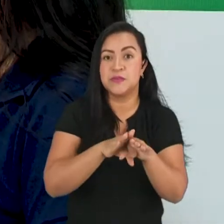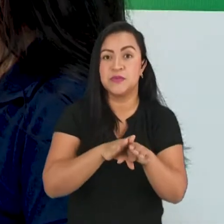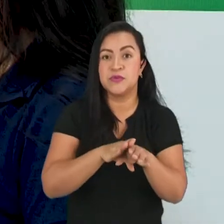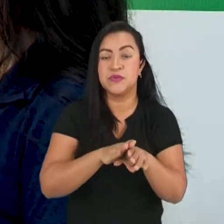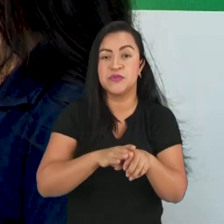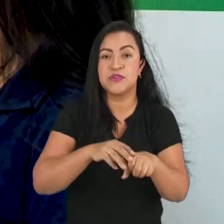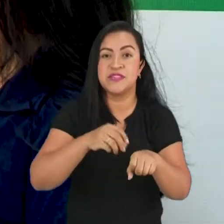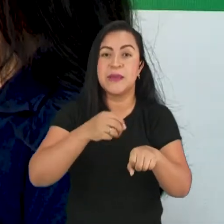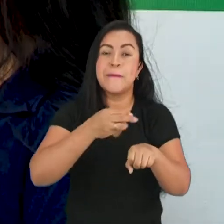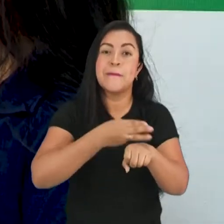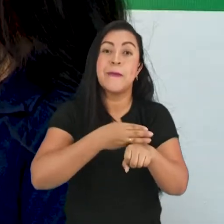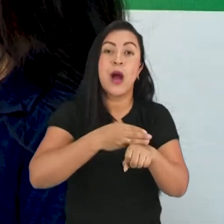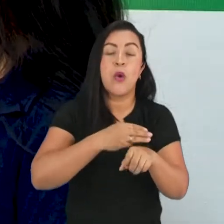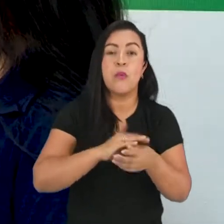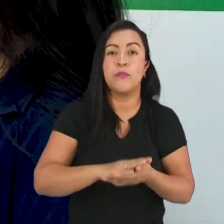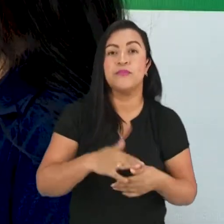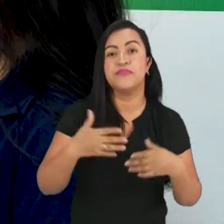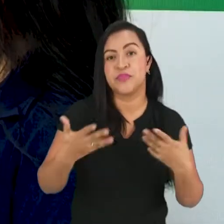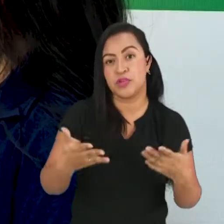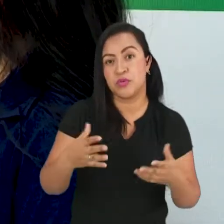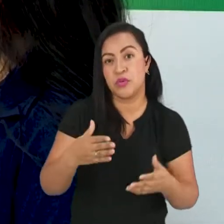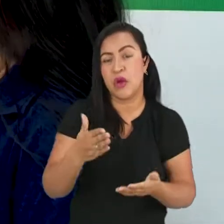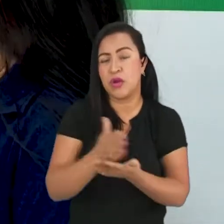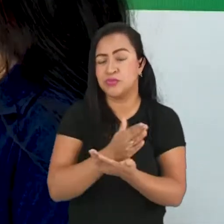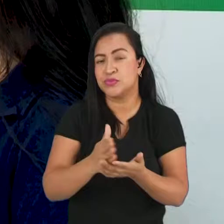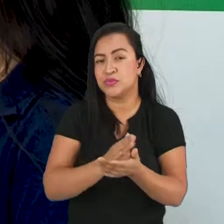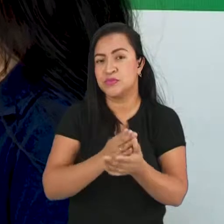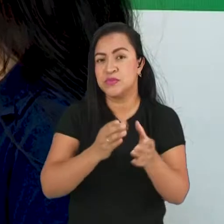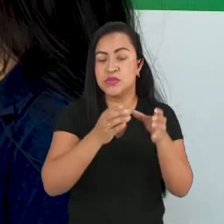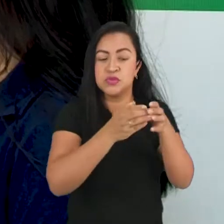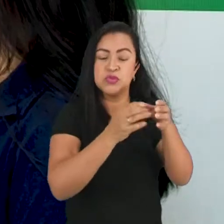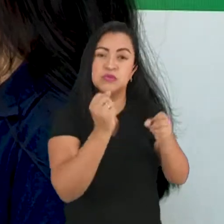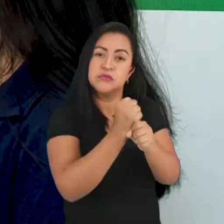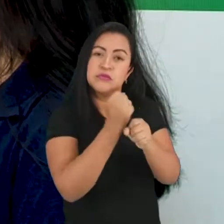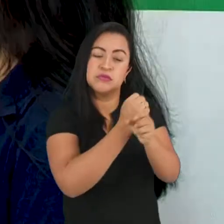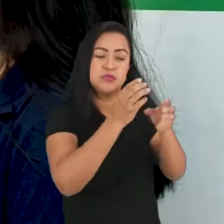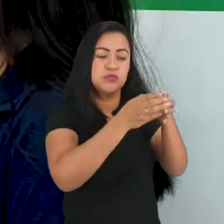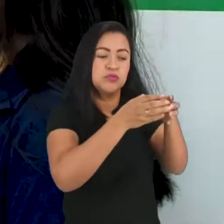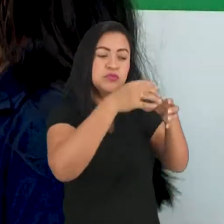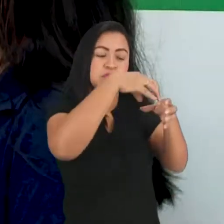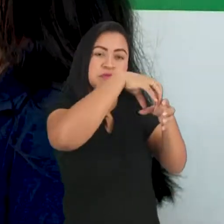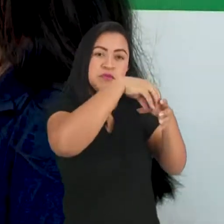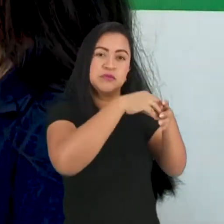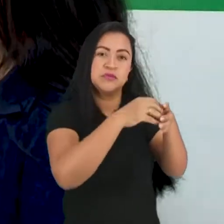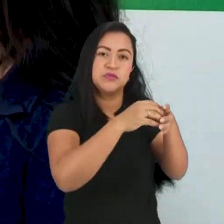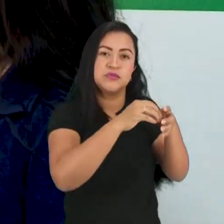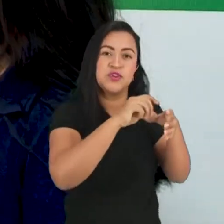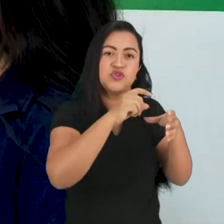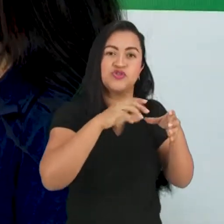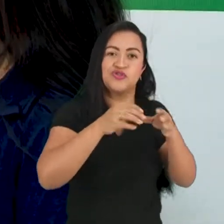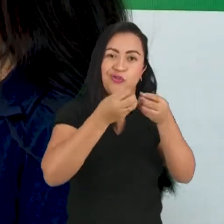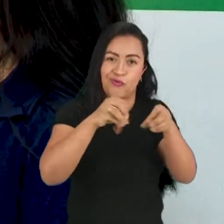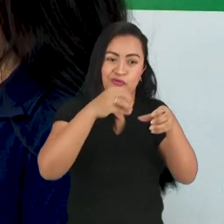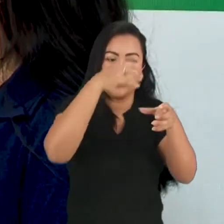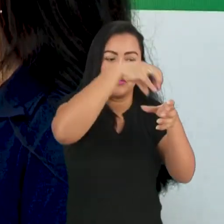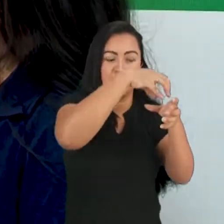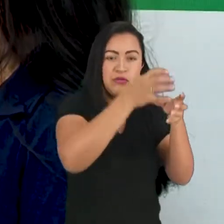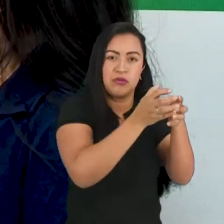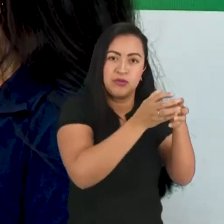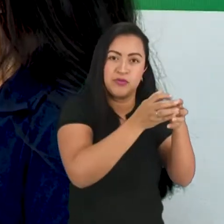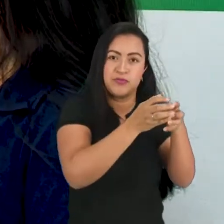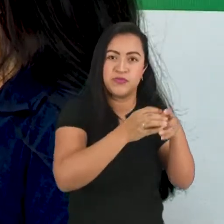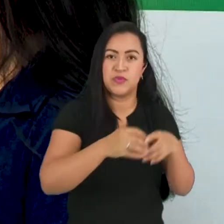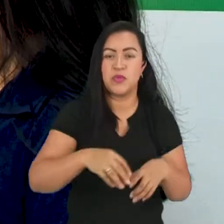amarronzado. Algumas espécies constroem os ninhos em forma de taça, com estrume ou barro e